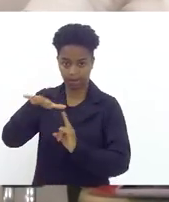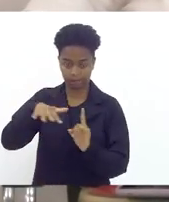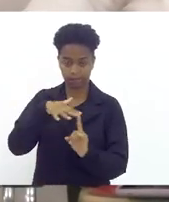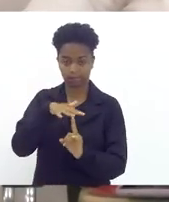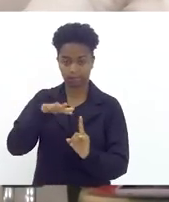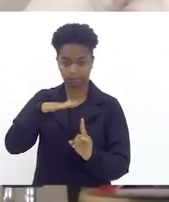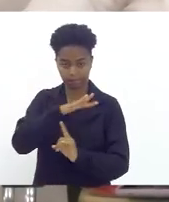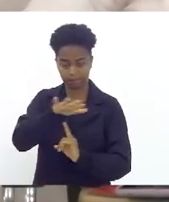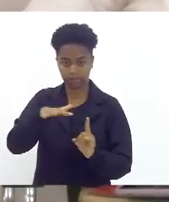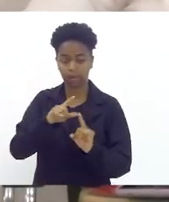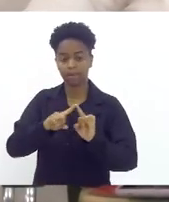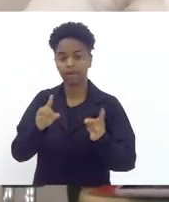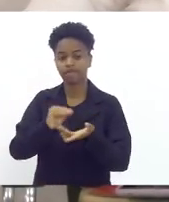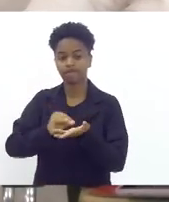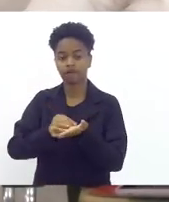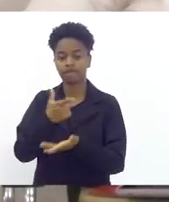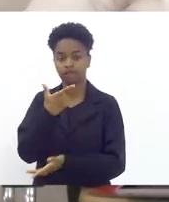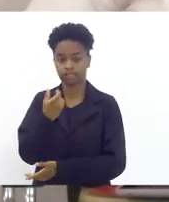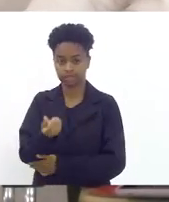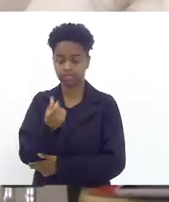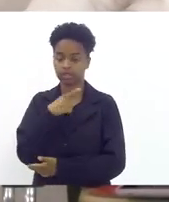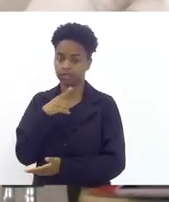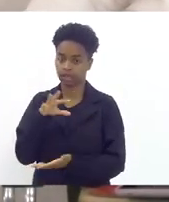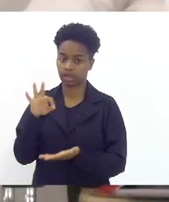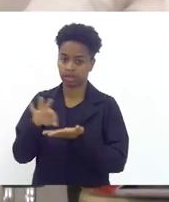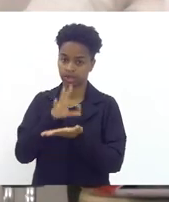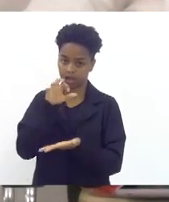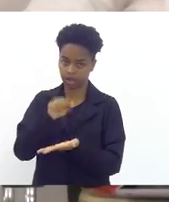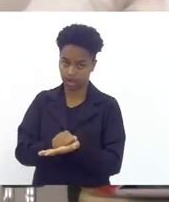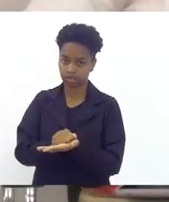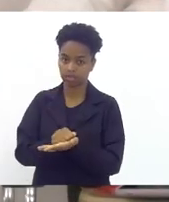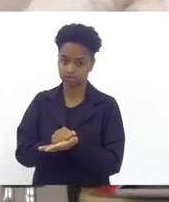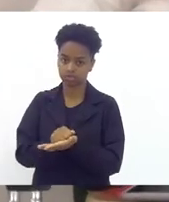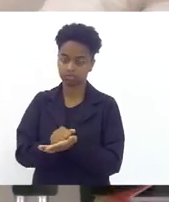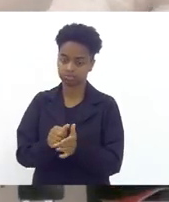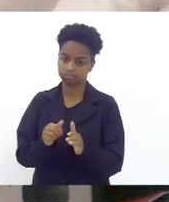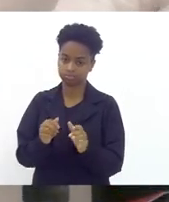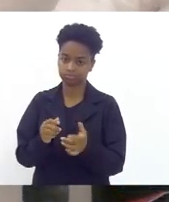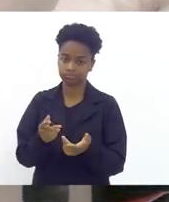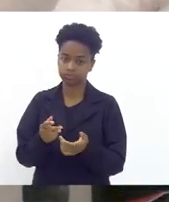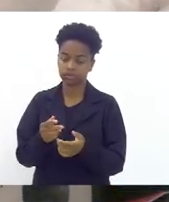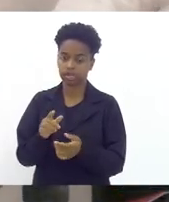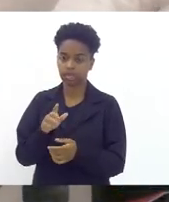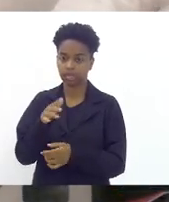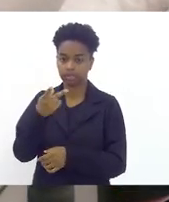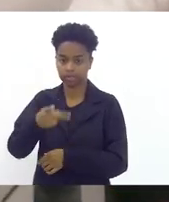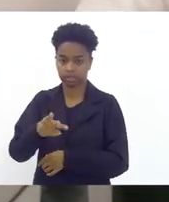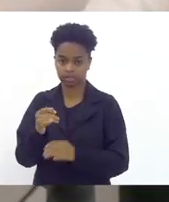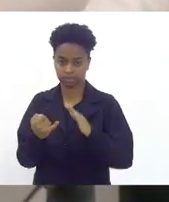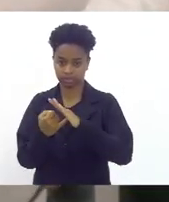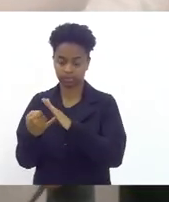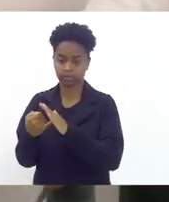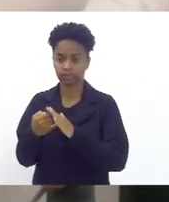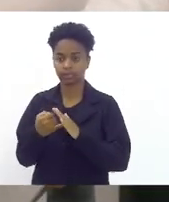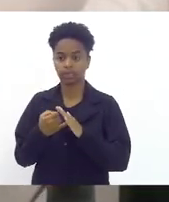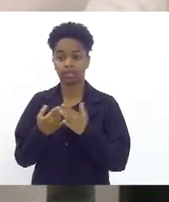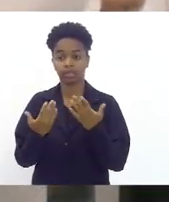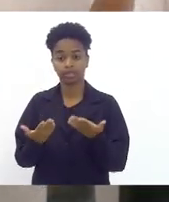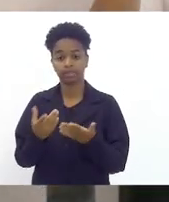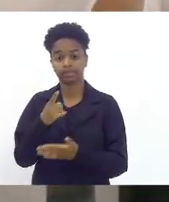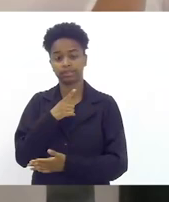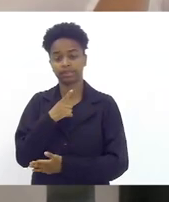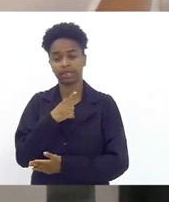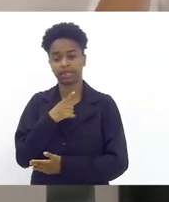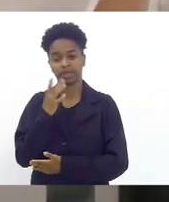que estão cadastrados no cadastro de reserva da instituição e é e tem